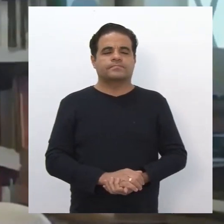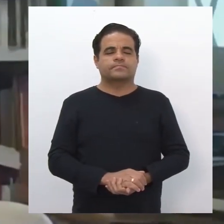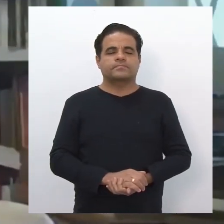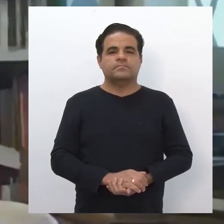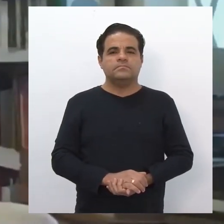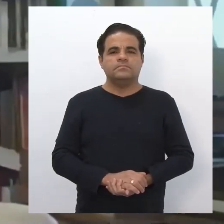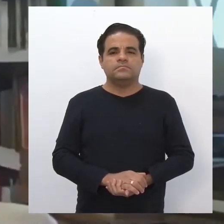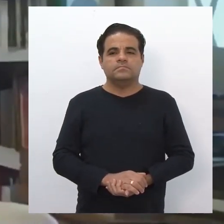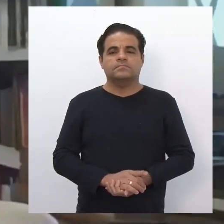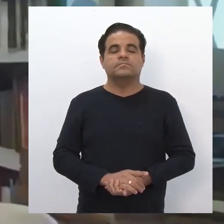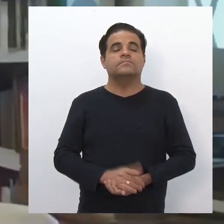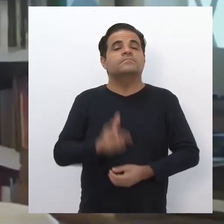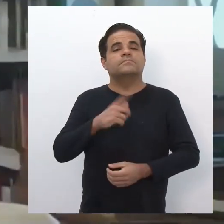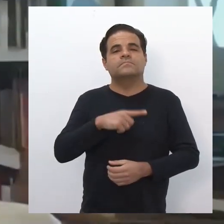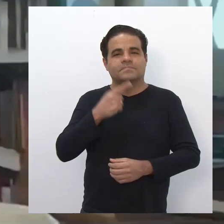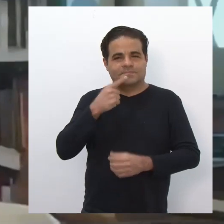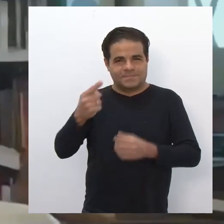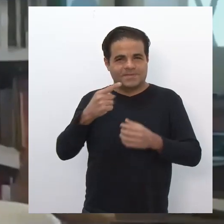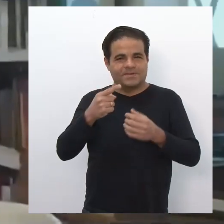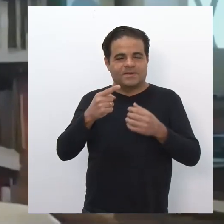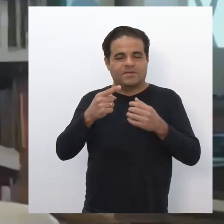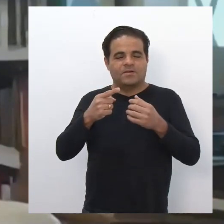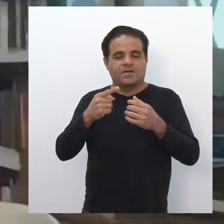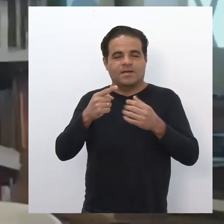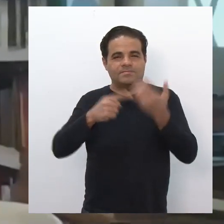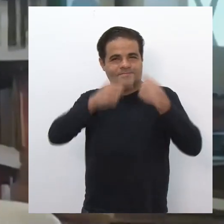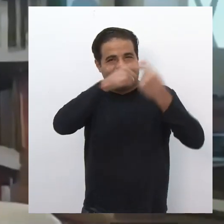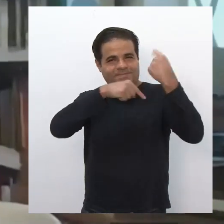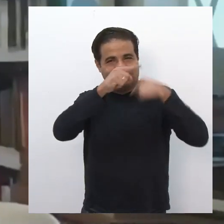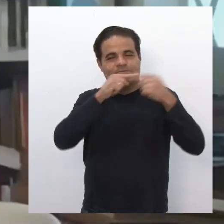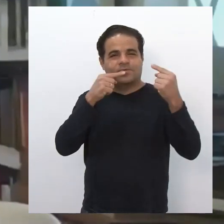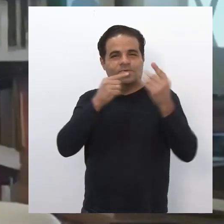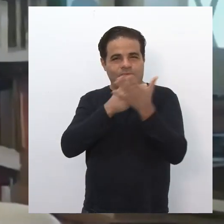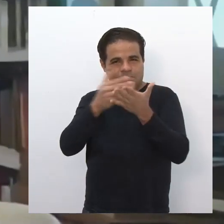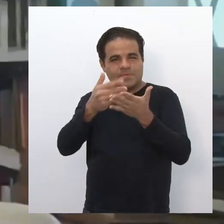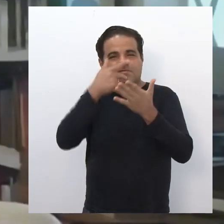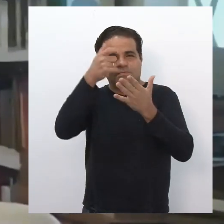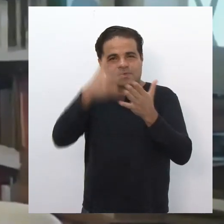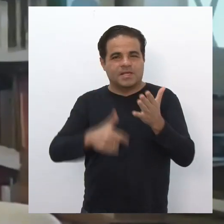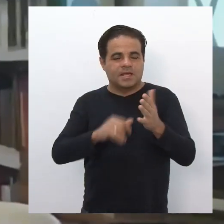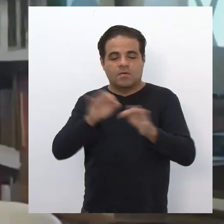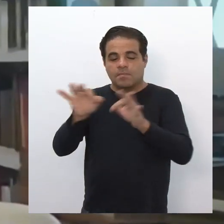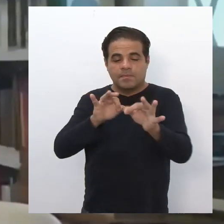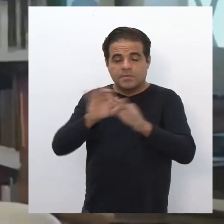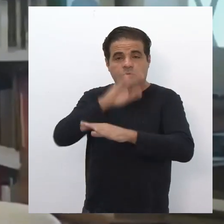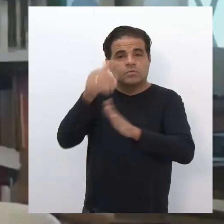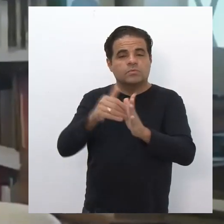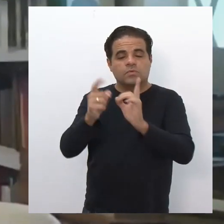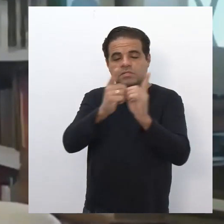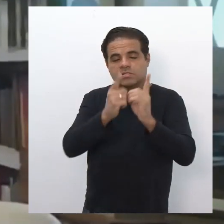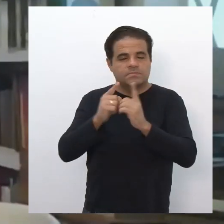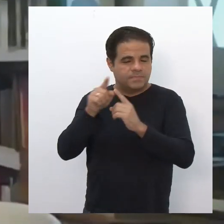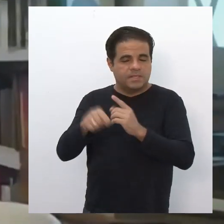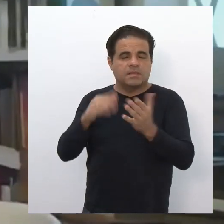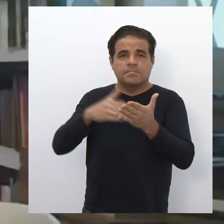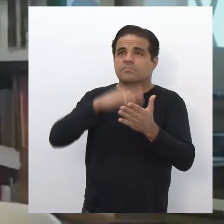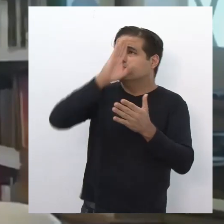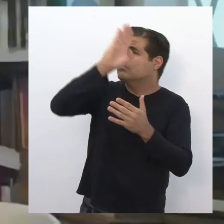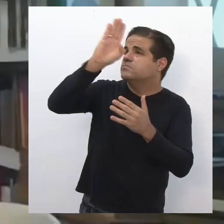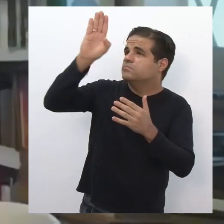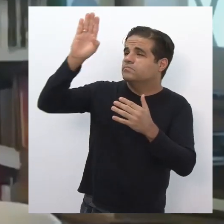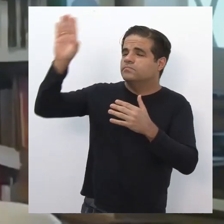Isso tem um pouco a ver com aquilo que eu falei no começo, da preparação de todo o atendimento da biblioteca,